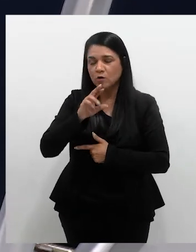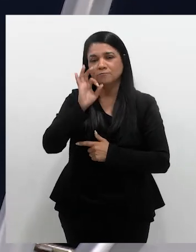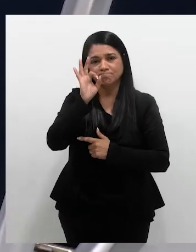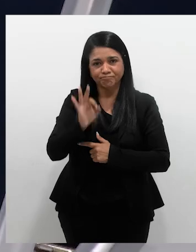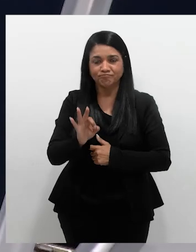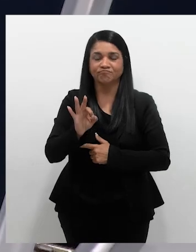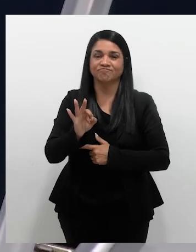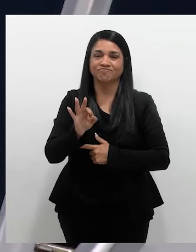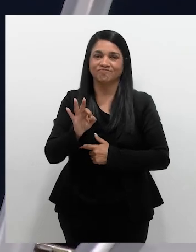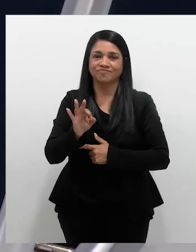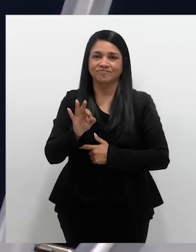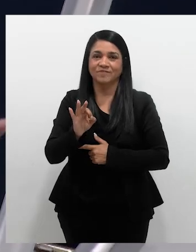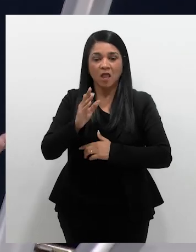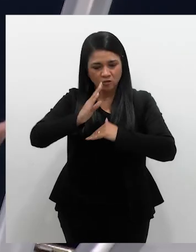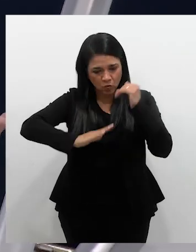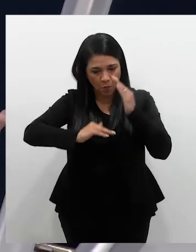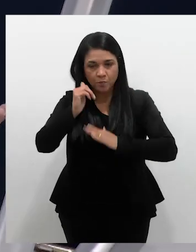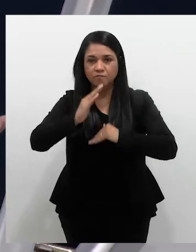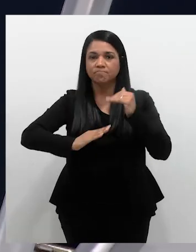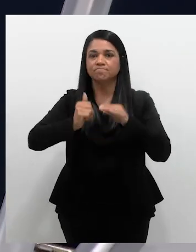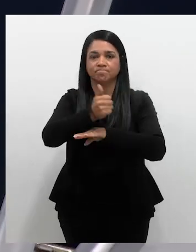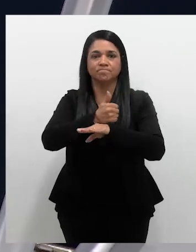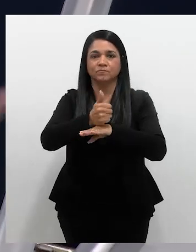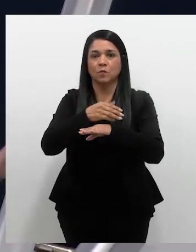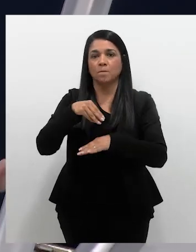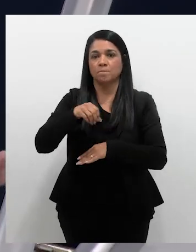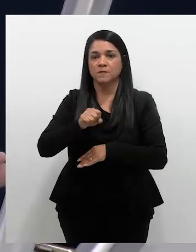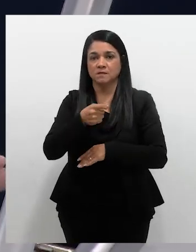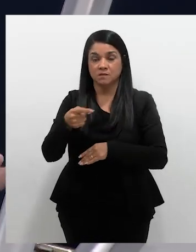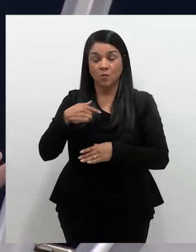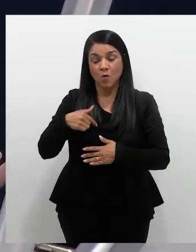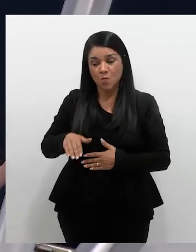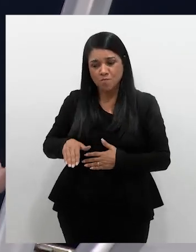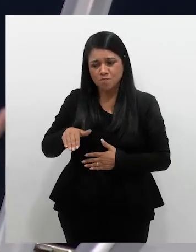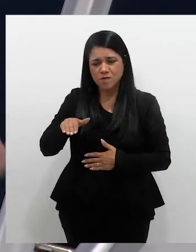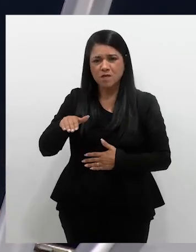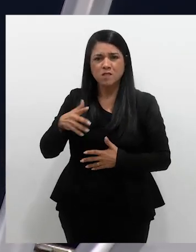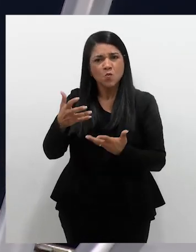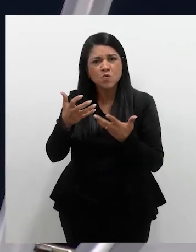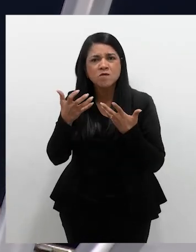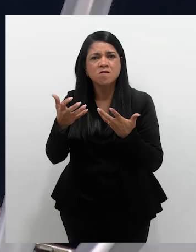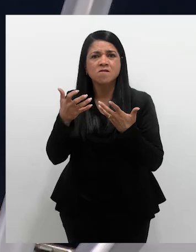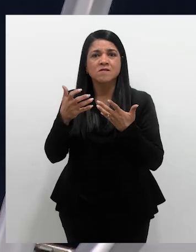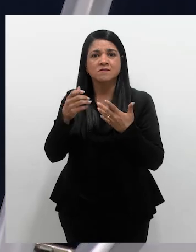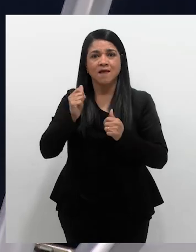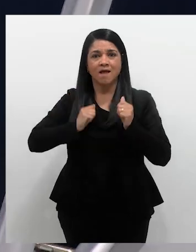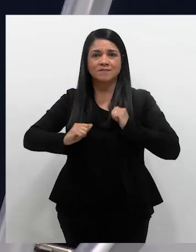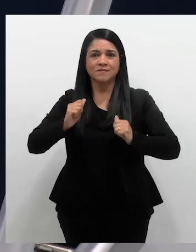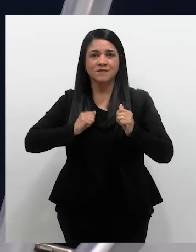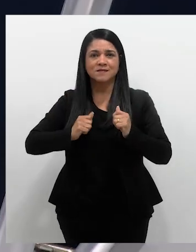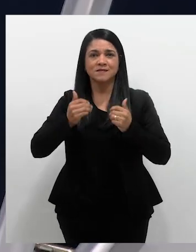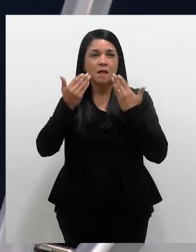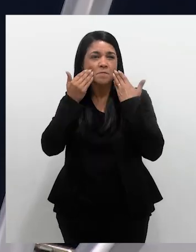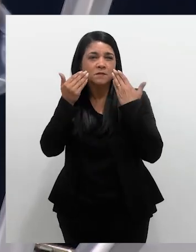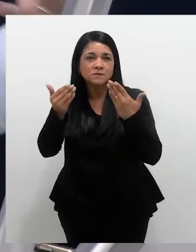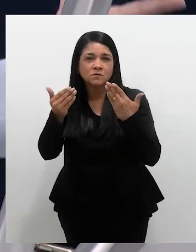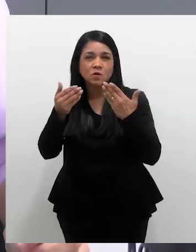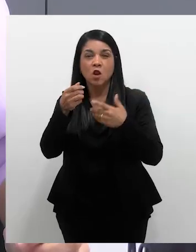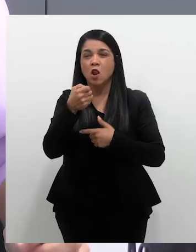para mim que, tipo, essa é a sua missão. Porque eu, desde pequena, eu sempre quis ser atriz,